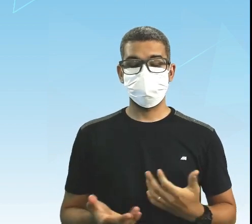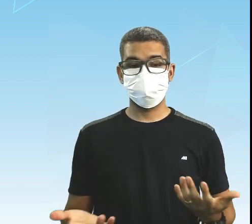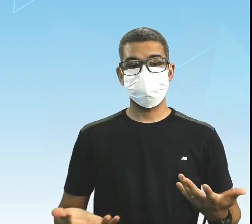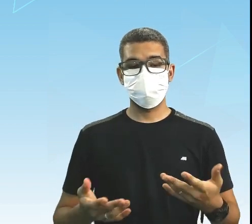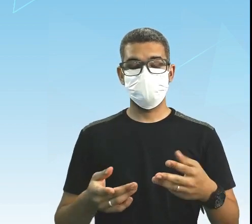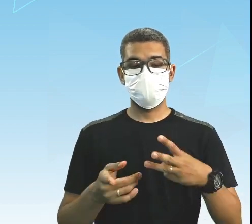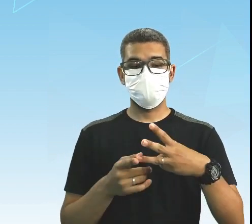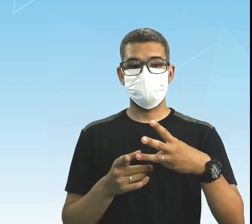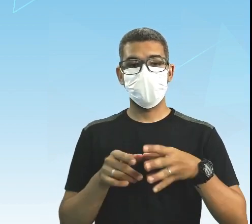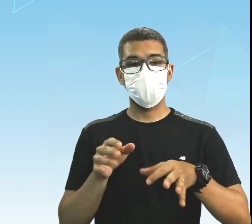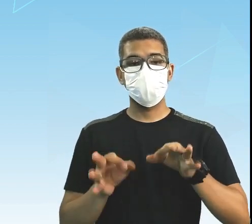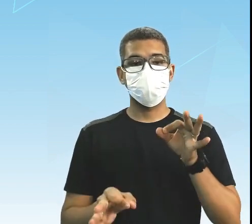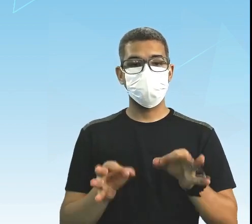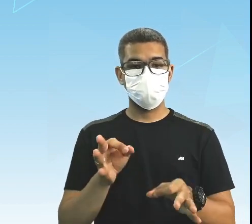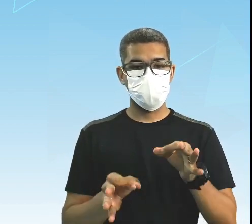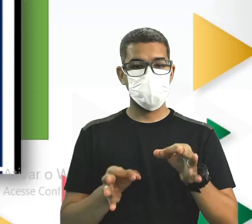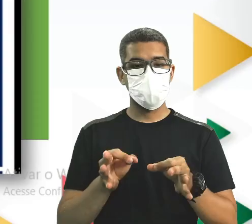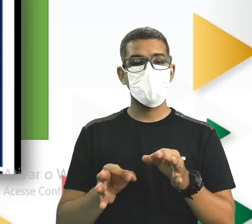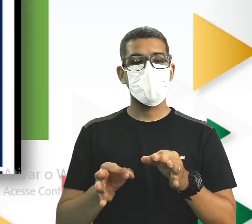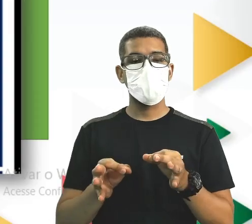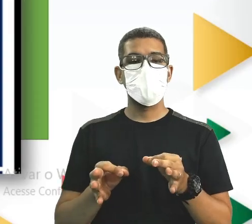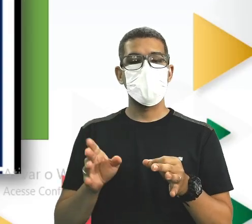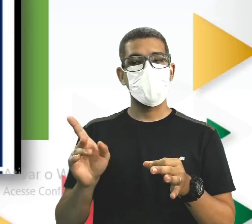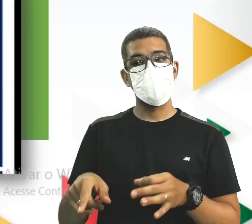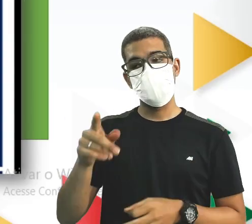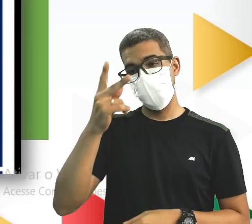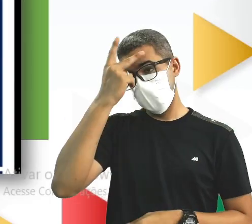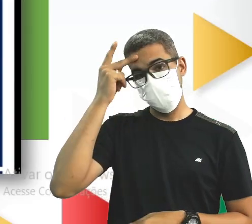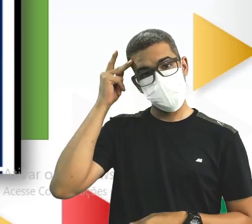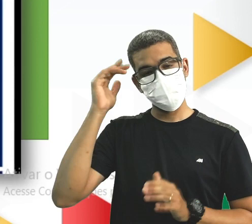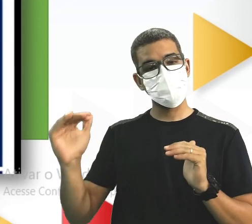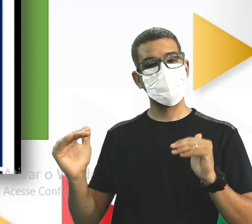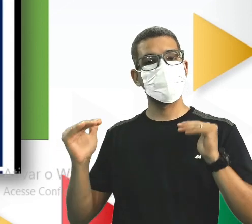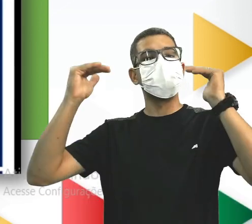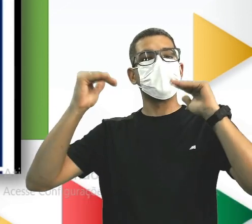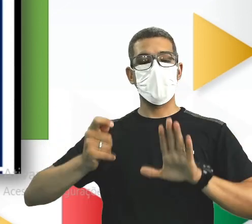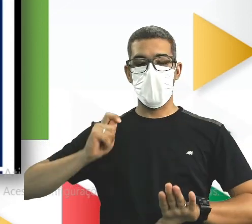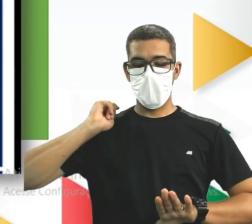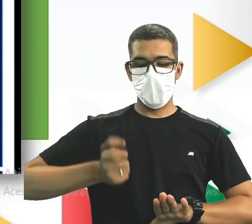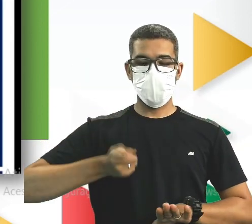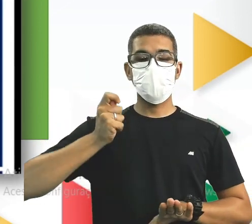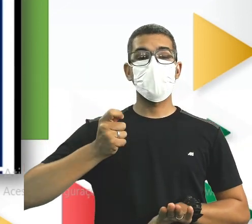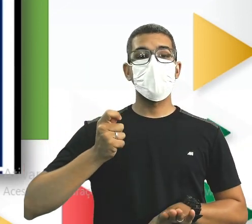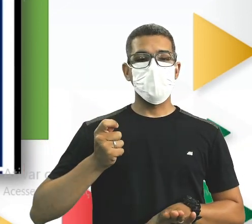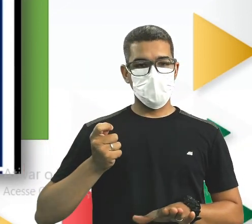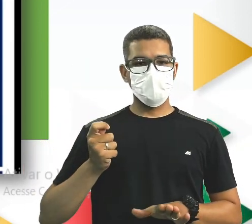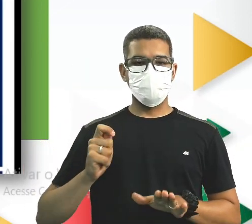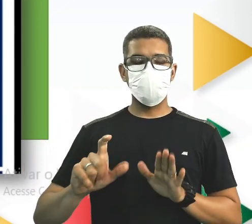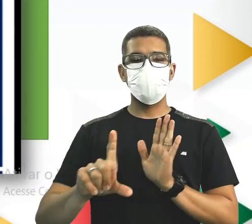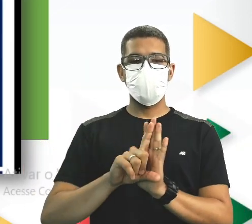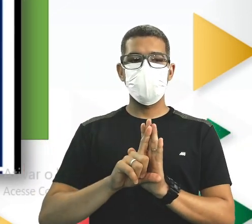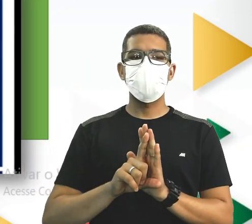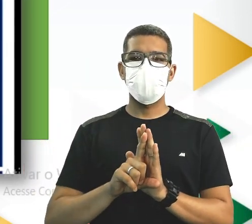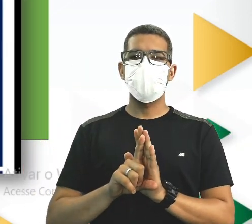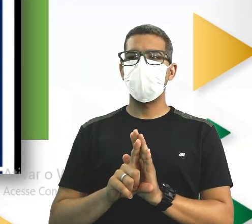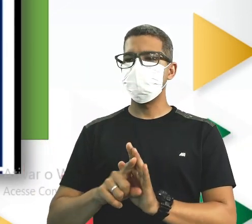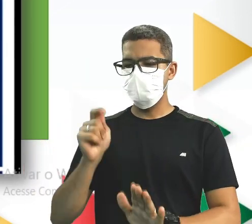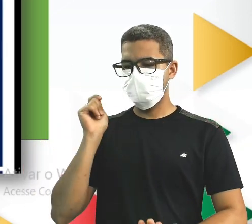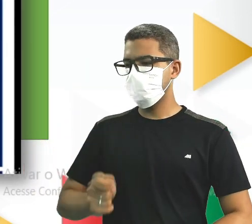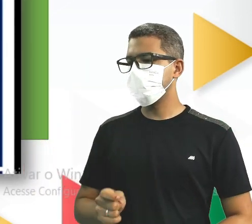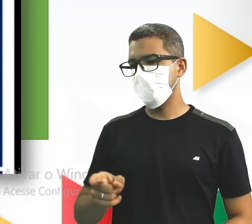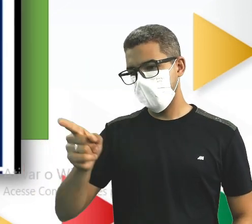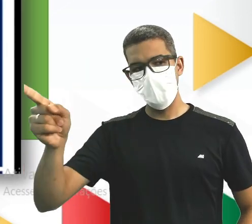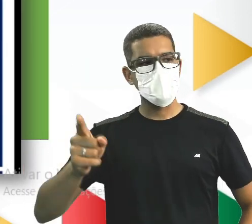Judiciário, já está falando, são as leis, são os juízes. Então, é o que vai aplicar as leis que foi colocada